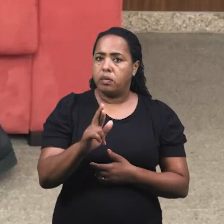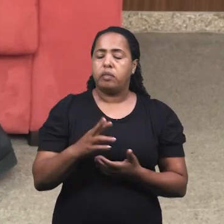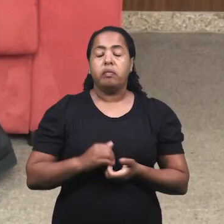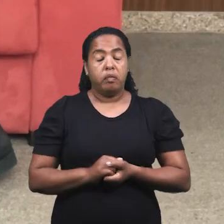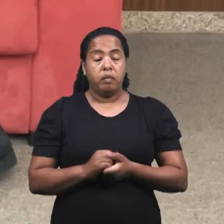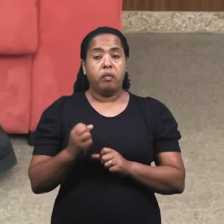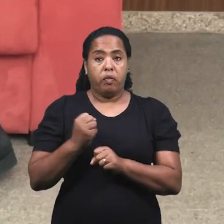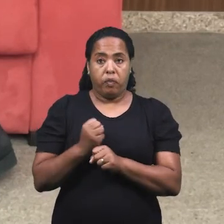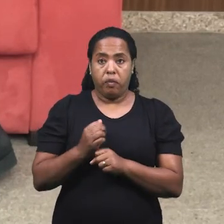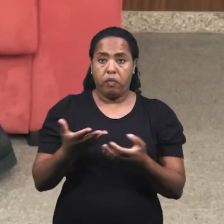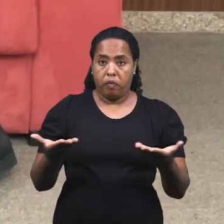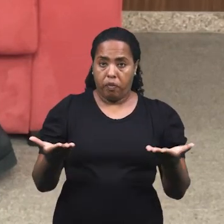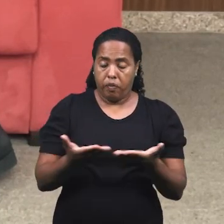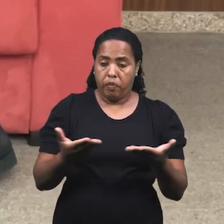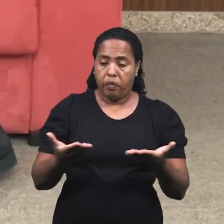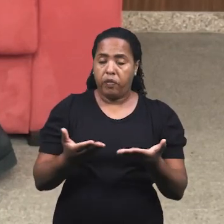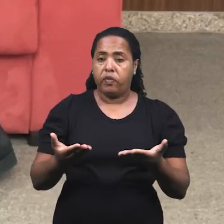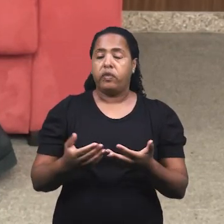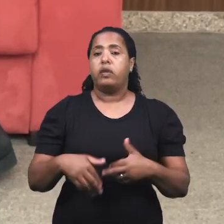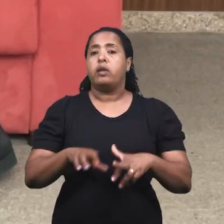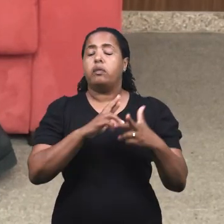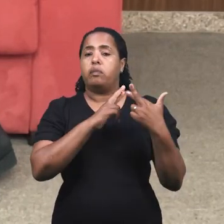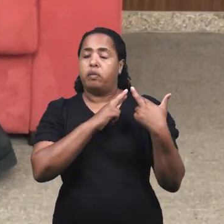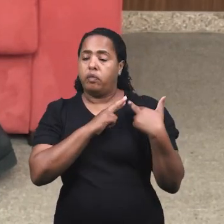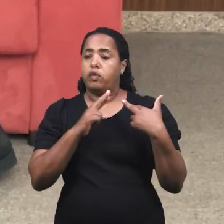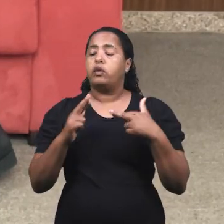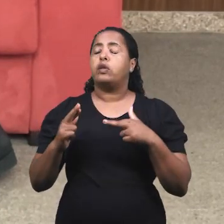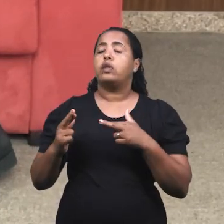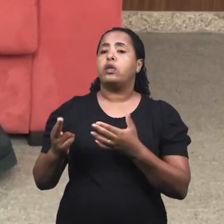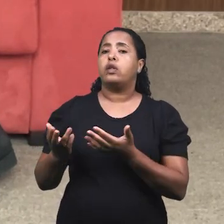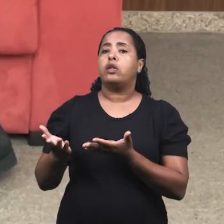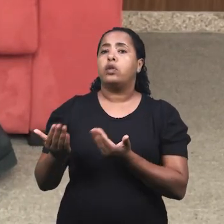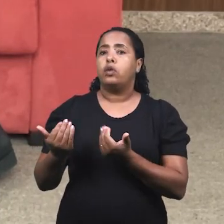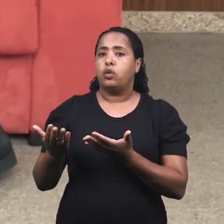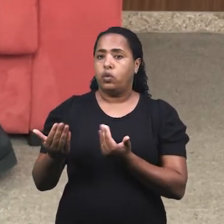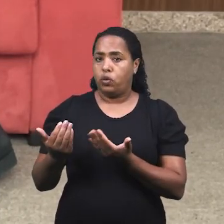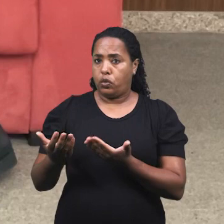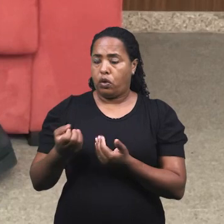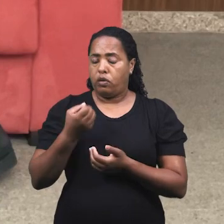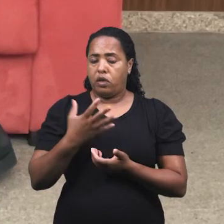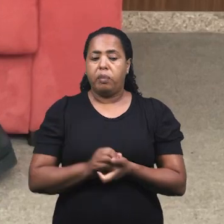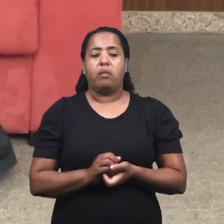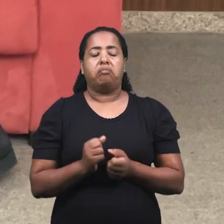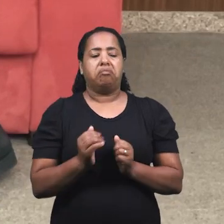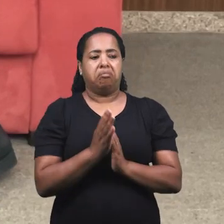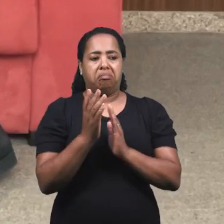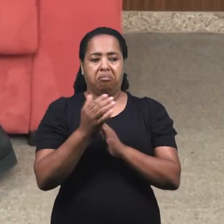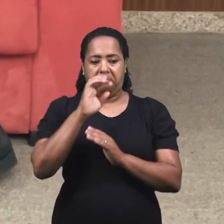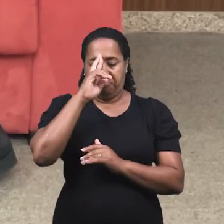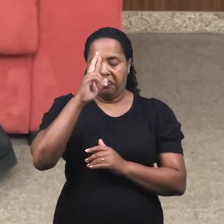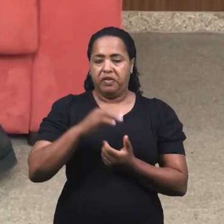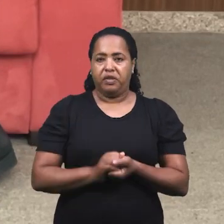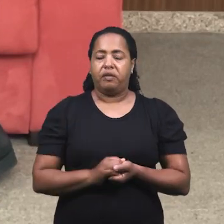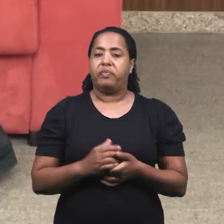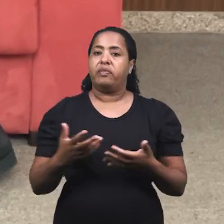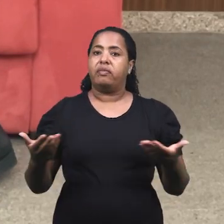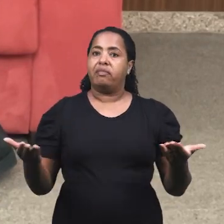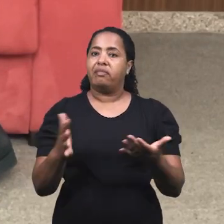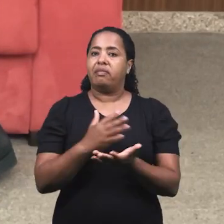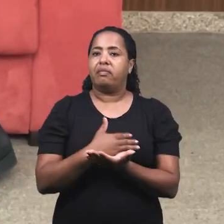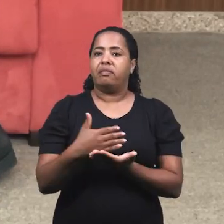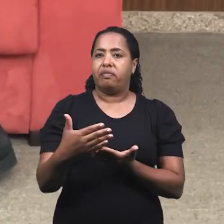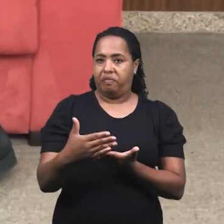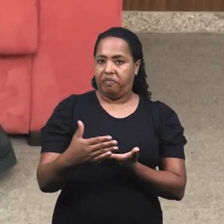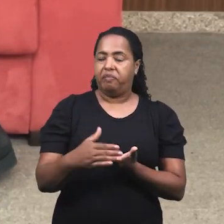respostas. Então, este ano, a tônica do trabalho dos jovens vai ser esta. Louvado seja o nome do Senhor. Jesus. Mas, meus irmãos,